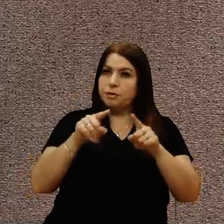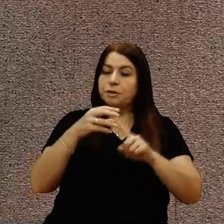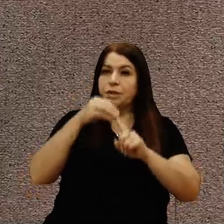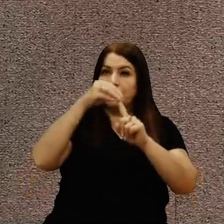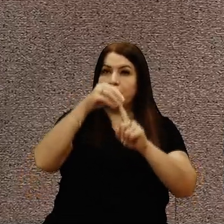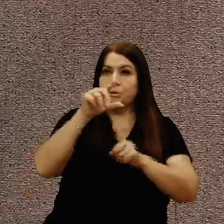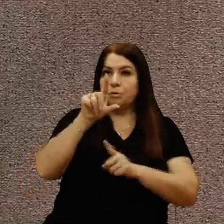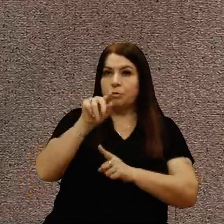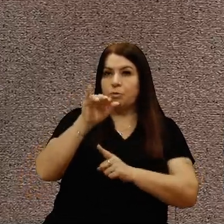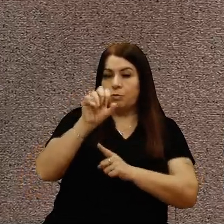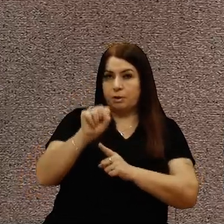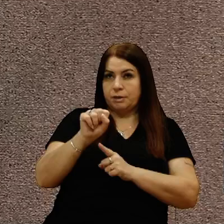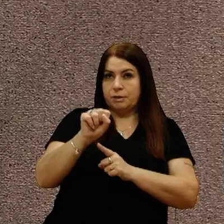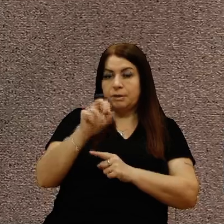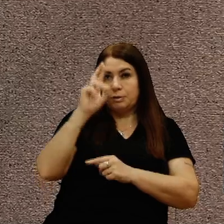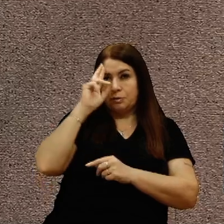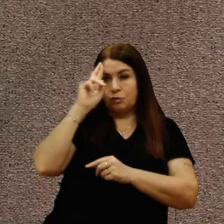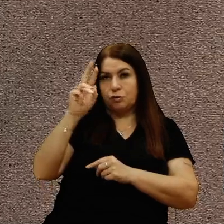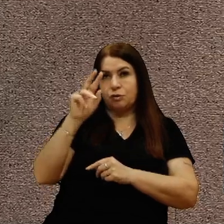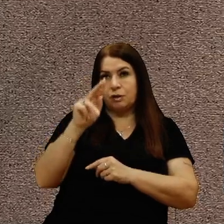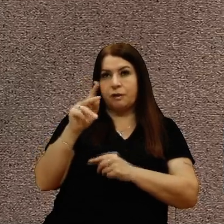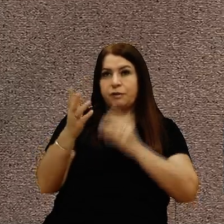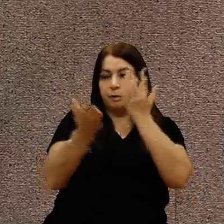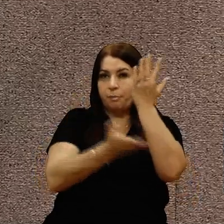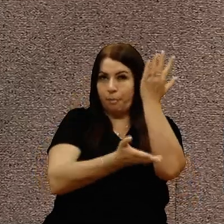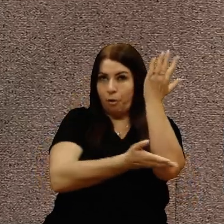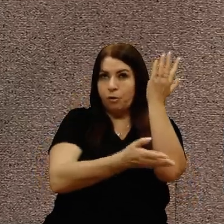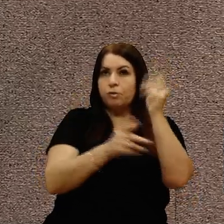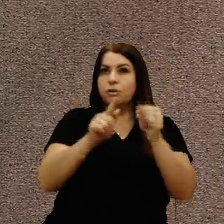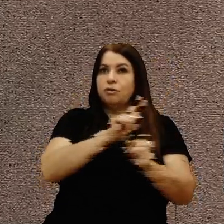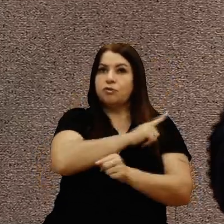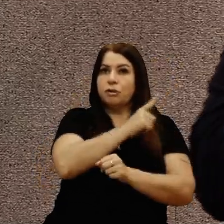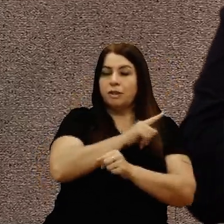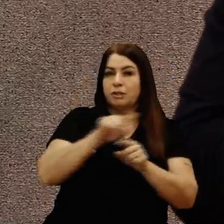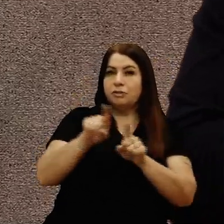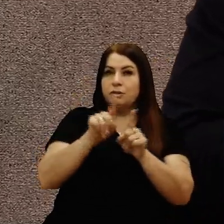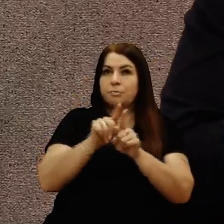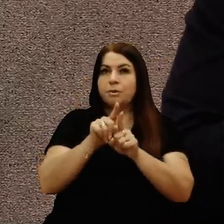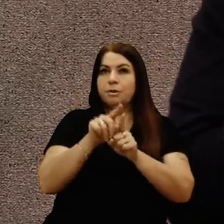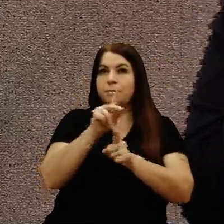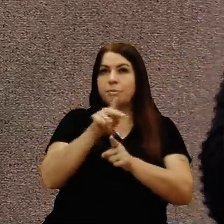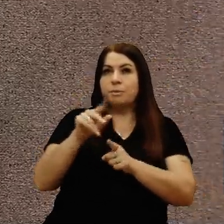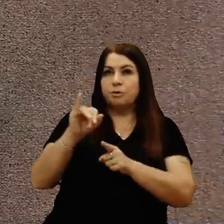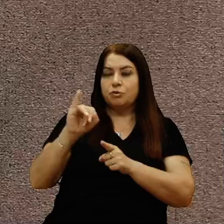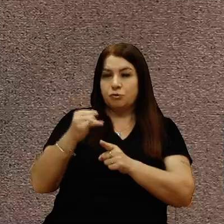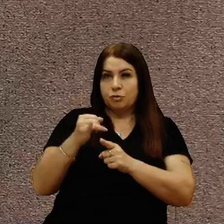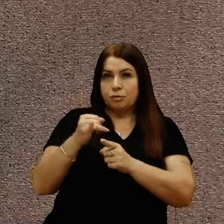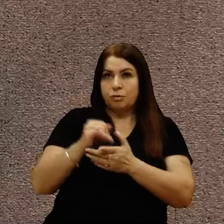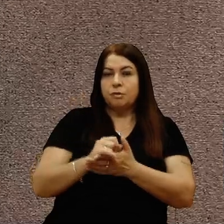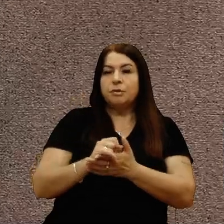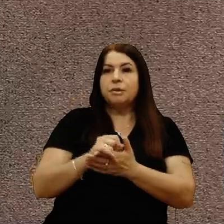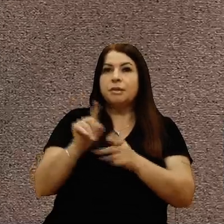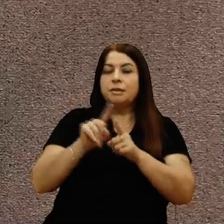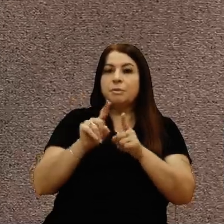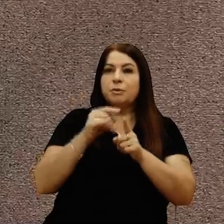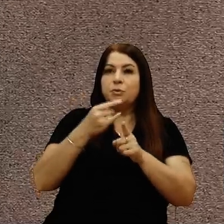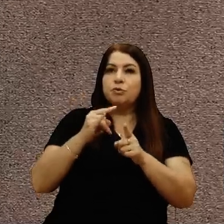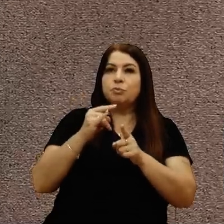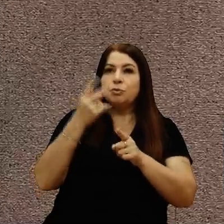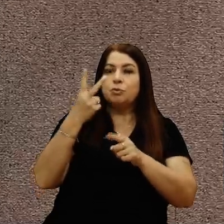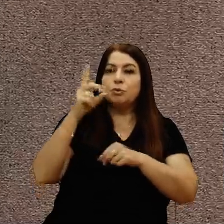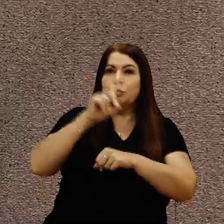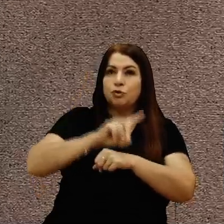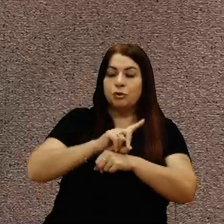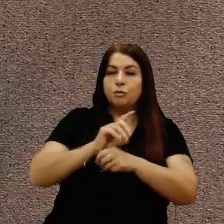aqui o Luiz Carlos Quintino, que é o chefe da poda, e o Everton Gabriel, que é o gerente de operações do PPJ. Especialmente, agora nos últimos 2 dias,